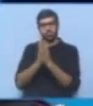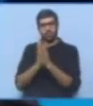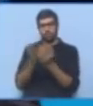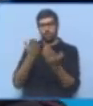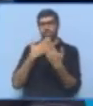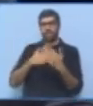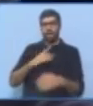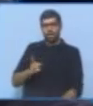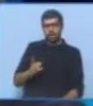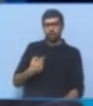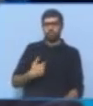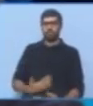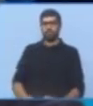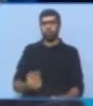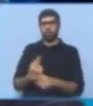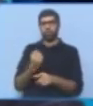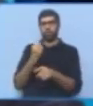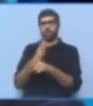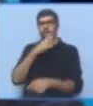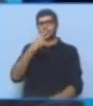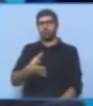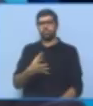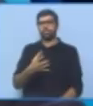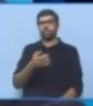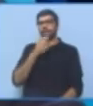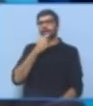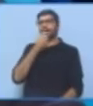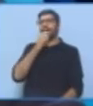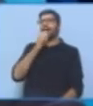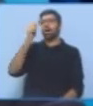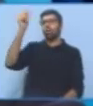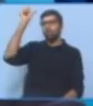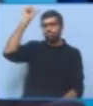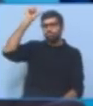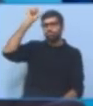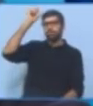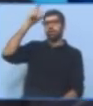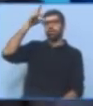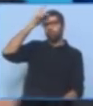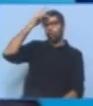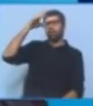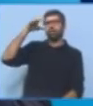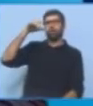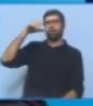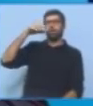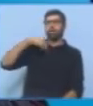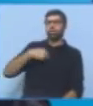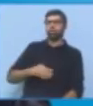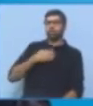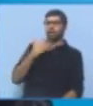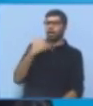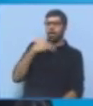Deus. E outra coisa que disse, quando a água me estava a tocar a testa, Eu senti realmente